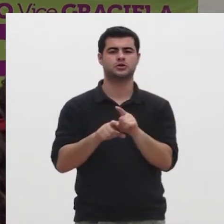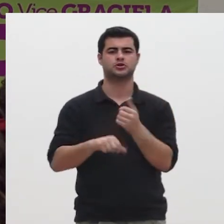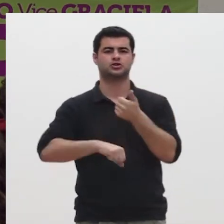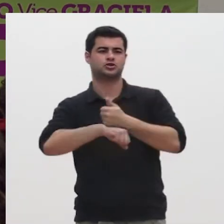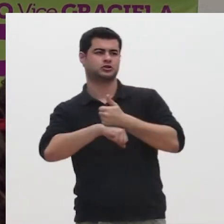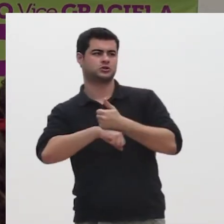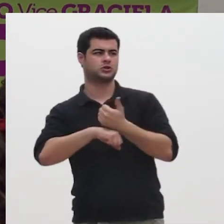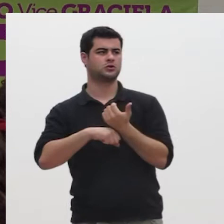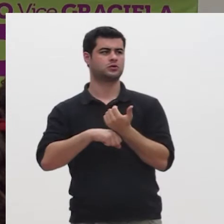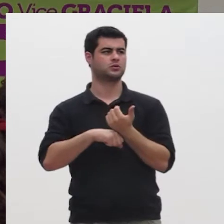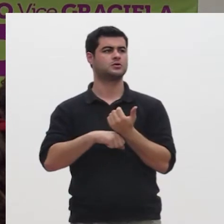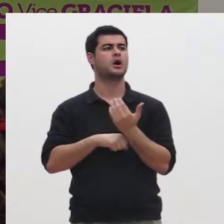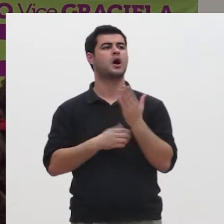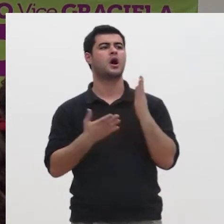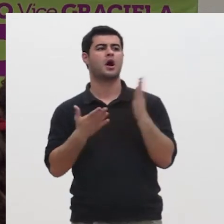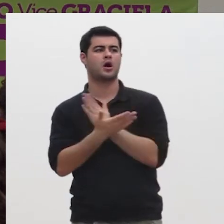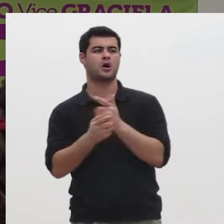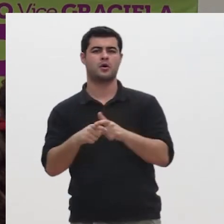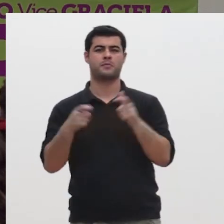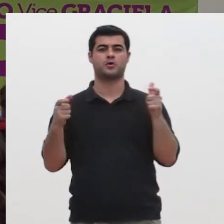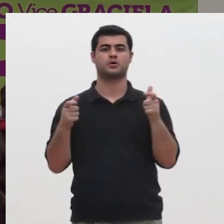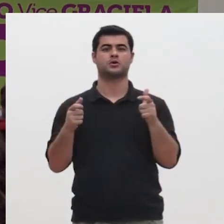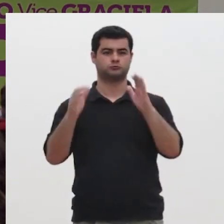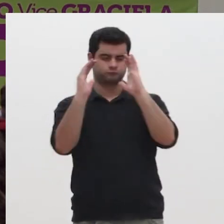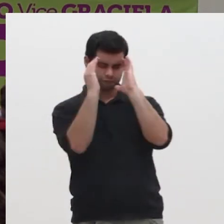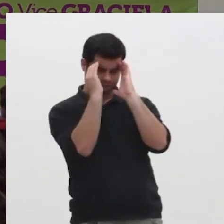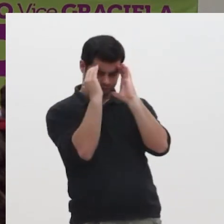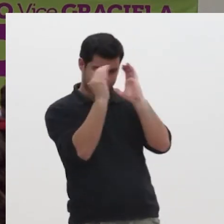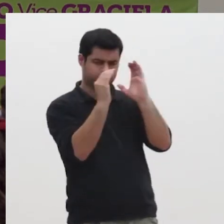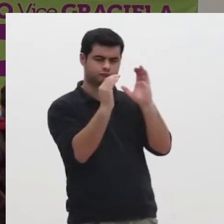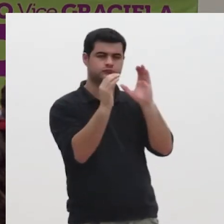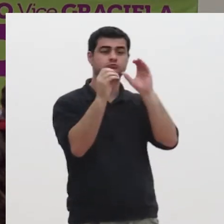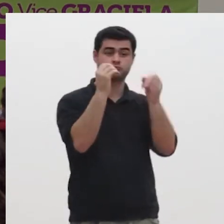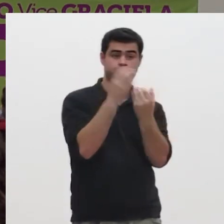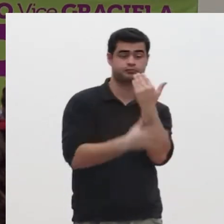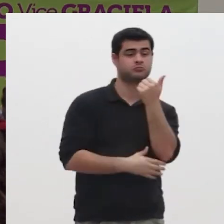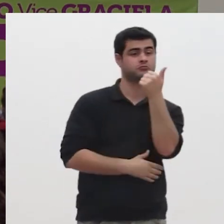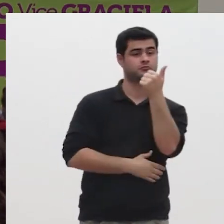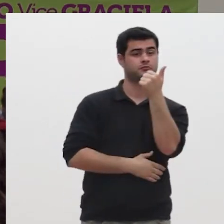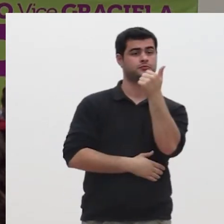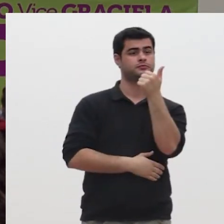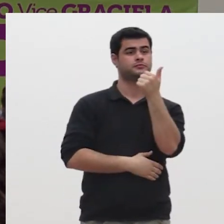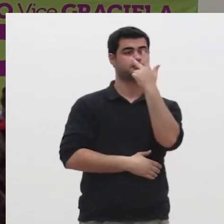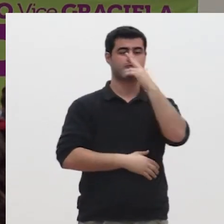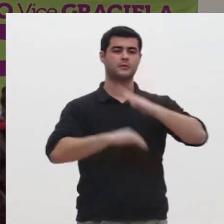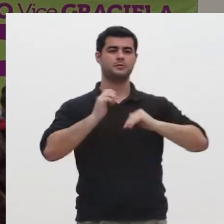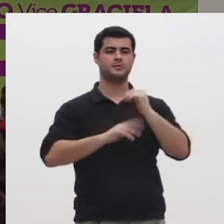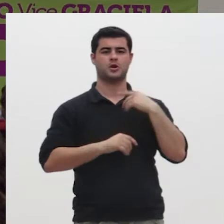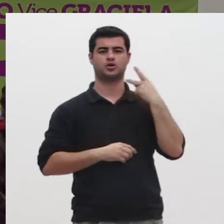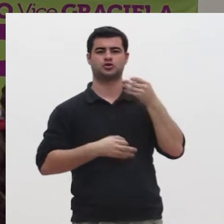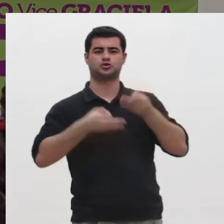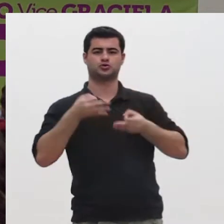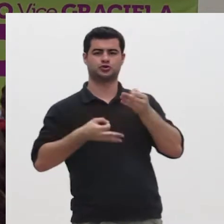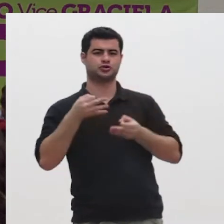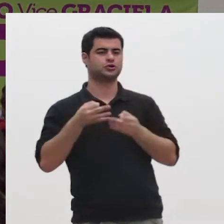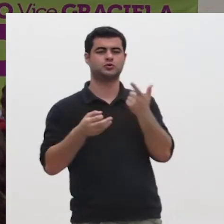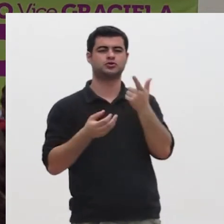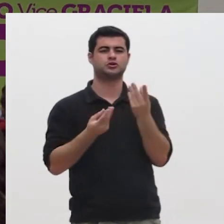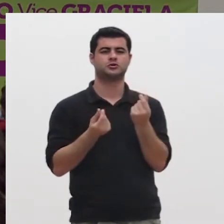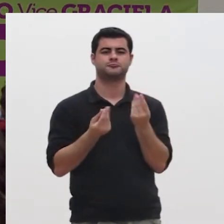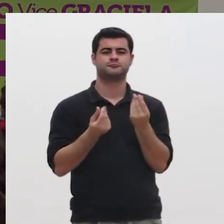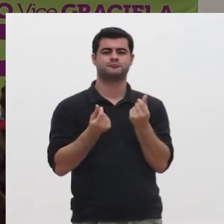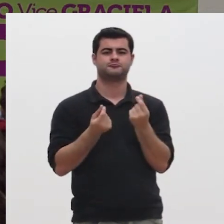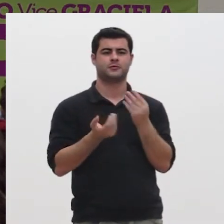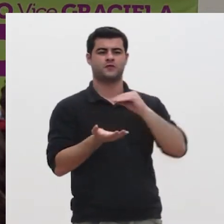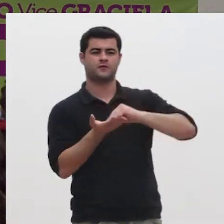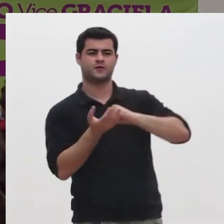maioria obedecia estritamente os requisitos do decreto, foram implementados. Havia uma unidade, o Núcleo de Prática Jurídica, que não tinha as condições ainda